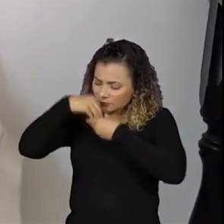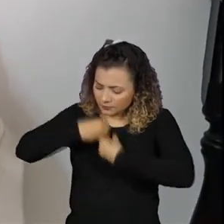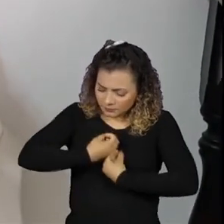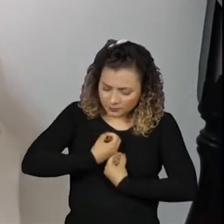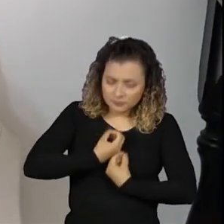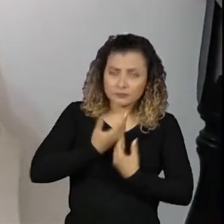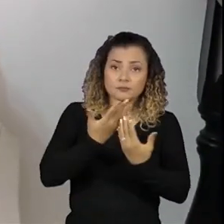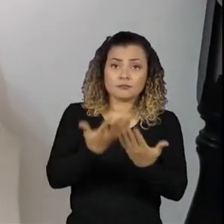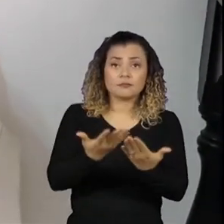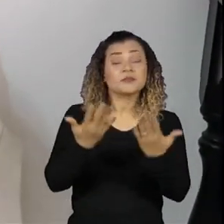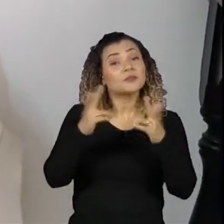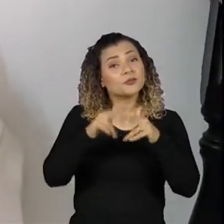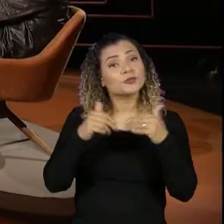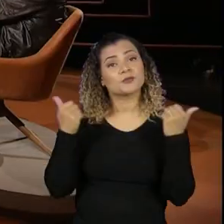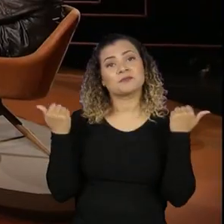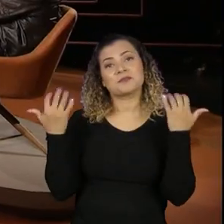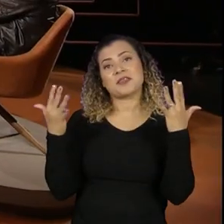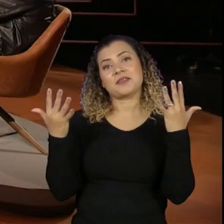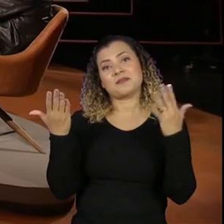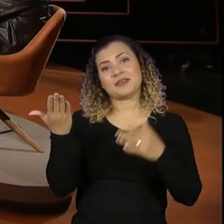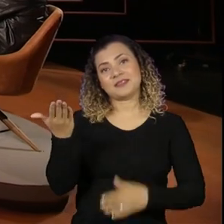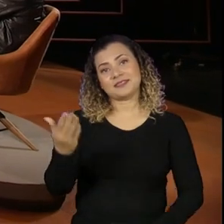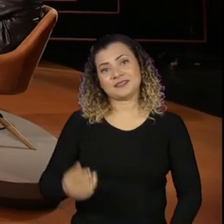Portanto, meus parabéns.